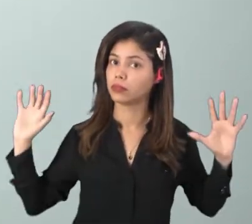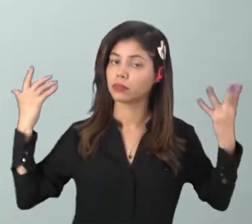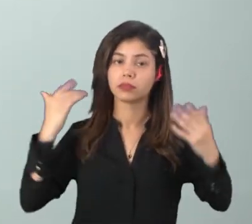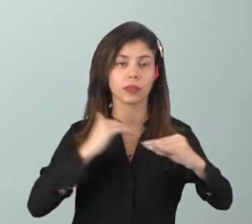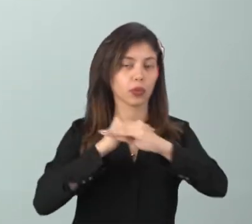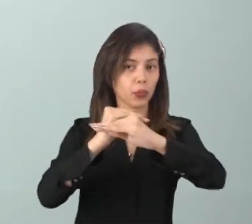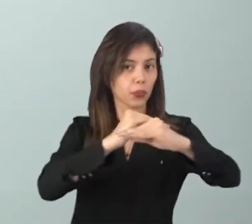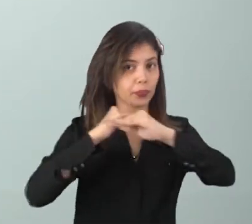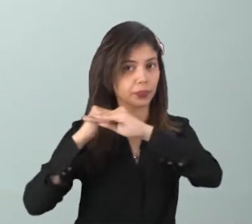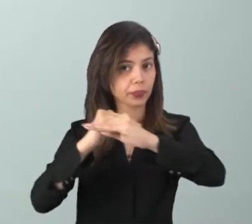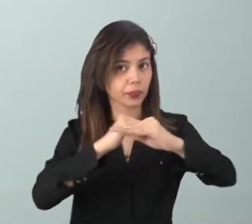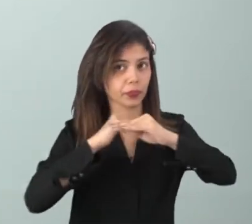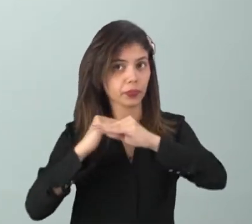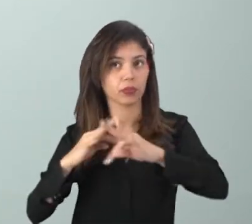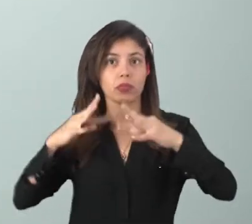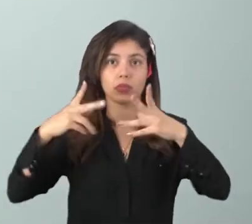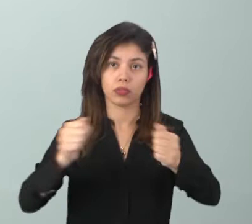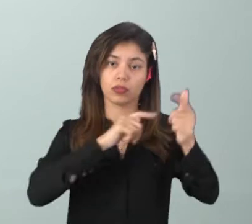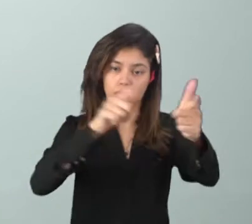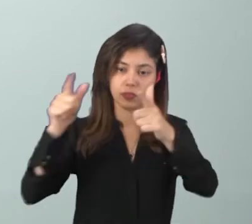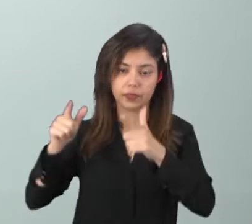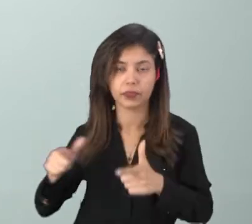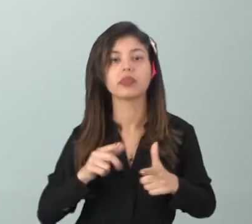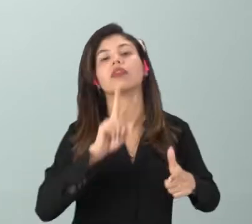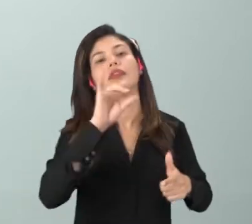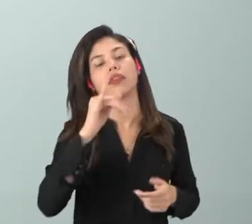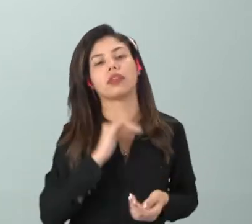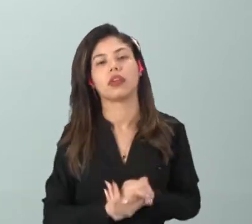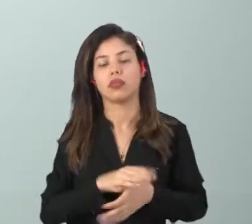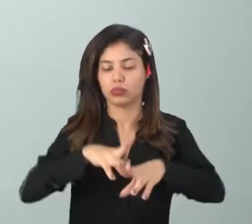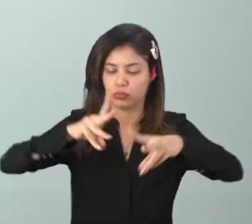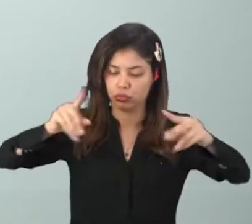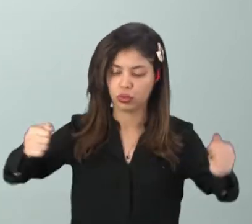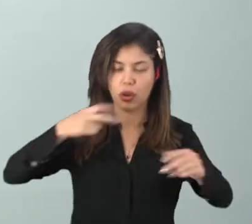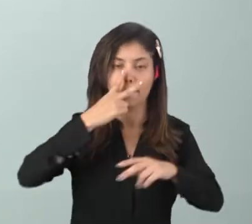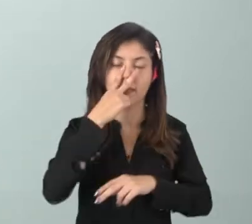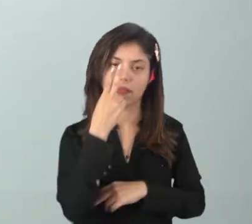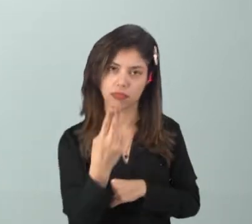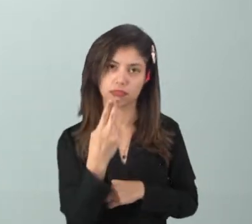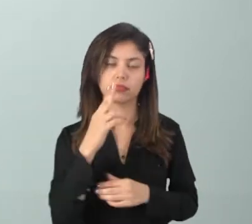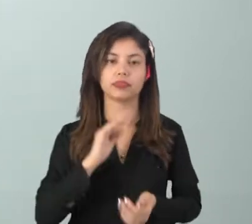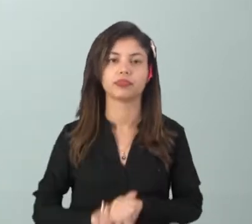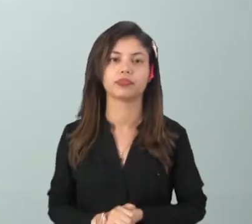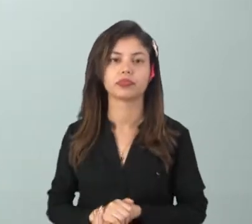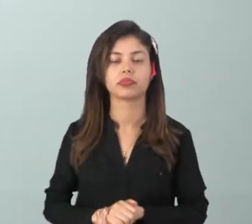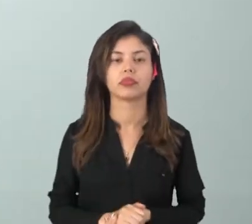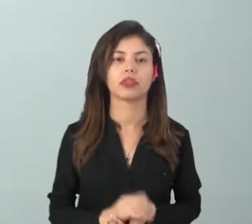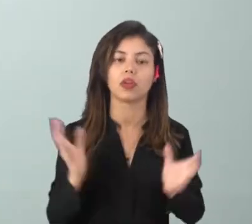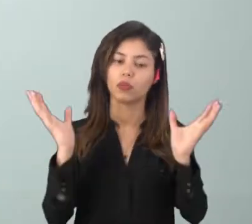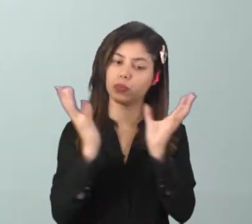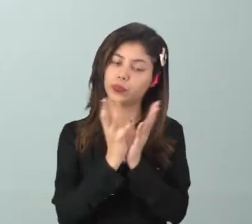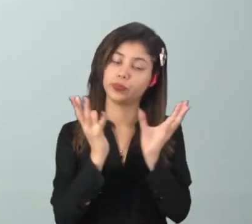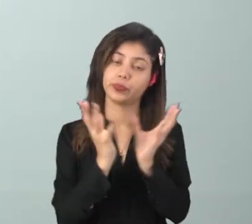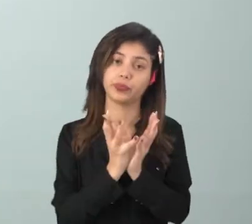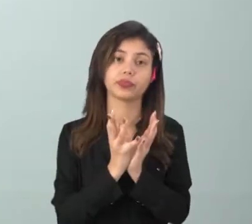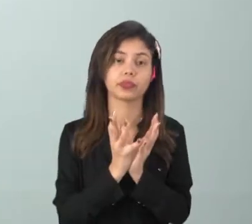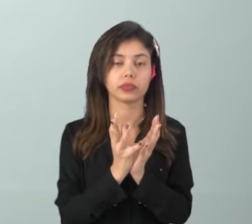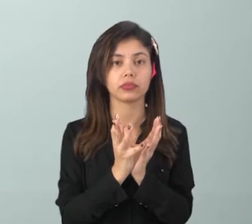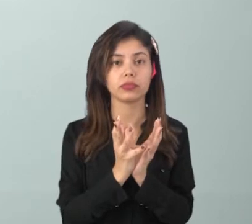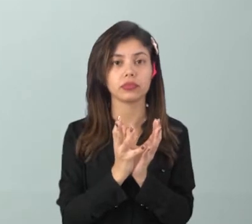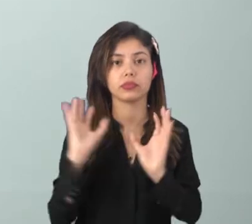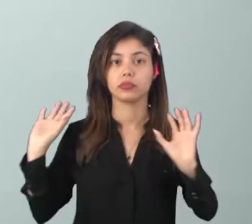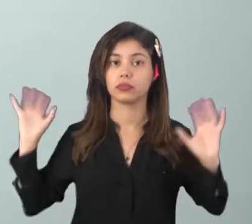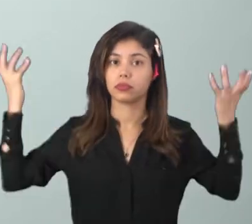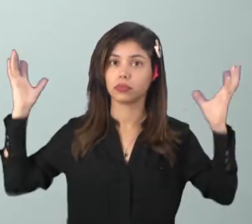igualmente, em toda aquela área, você tem ali um solo parecido em toda aquela área. Então é um conjunto onde